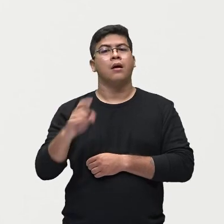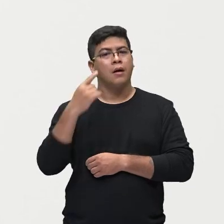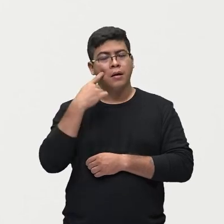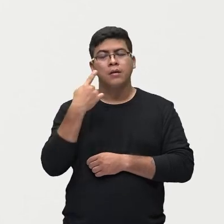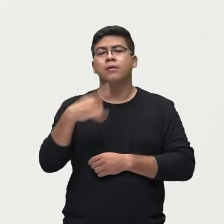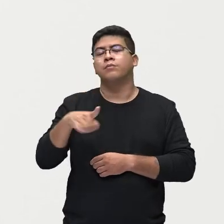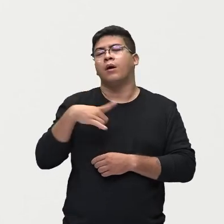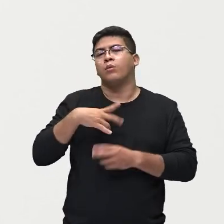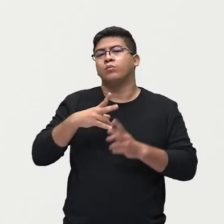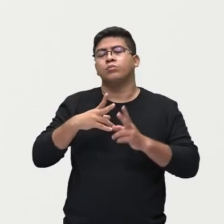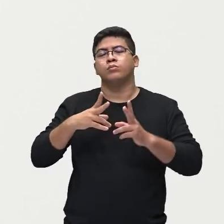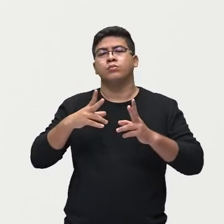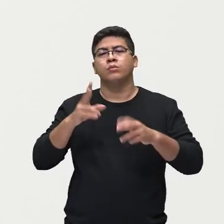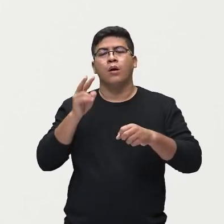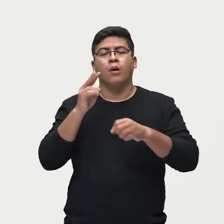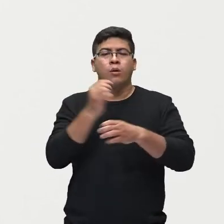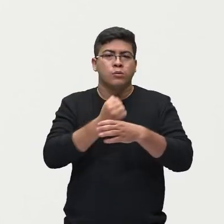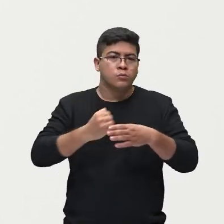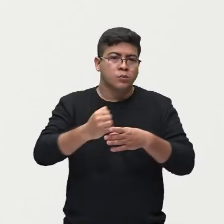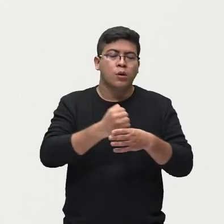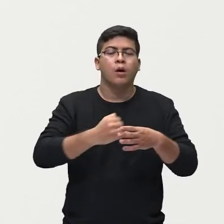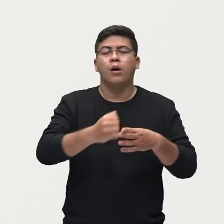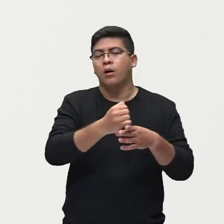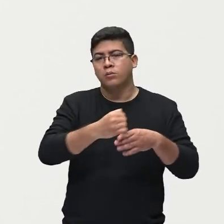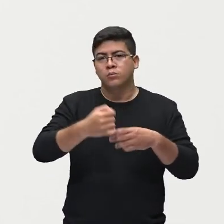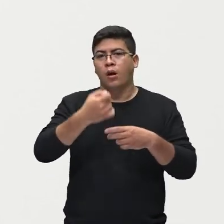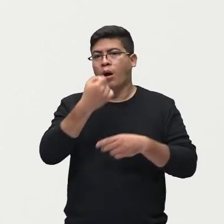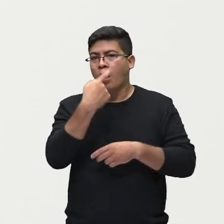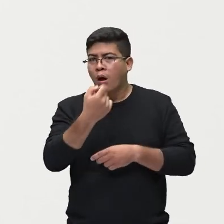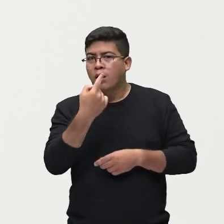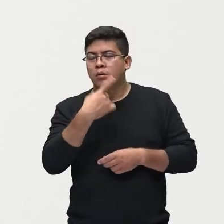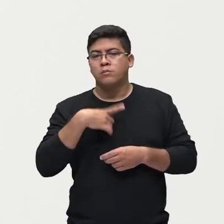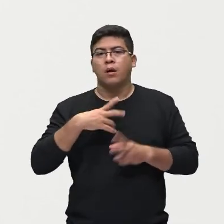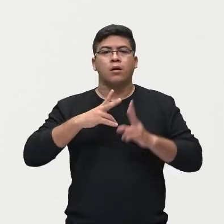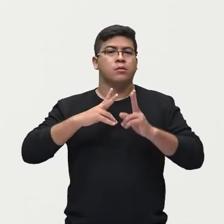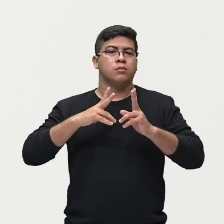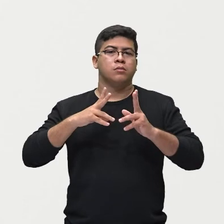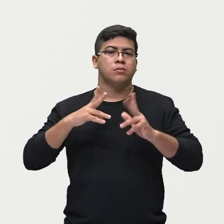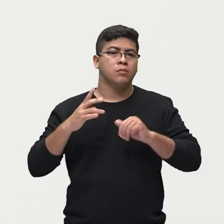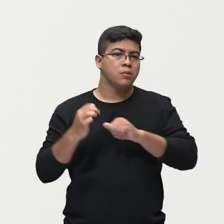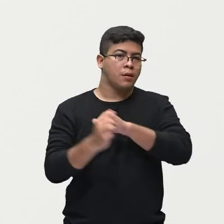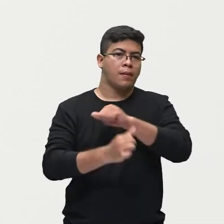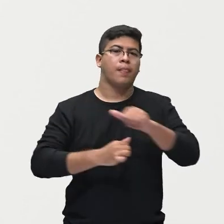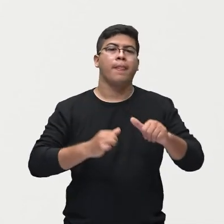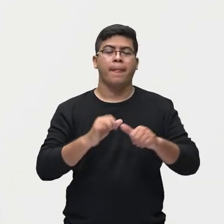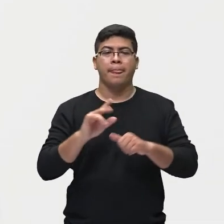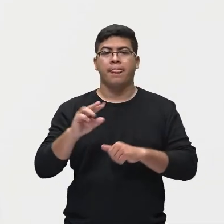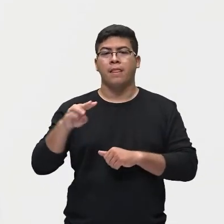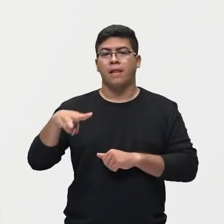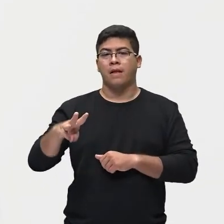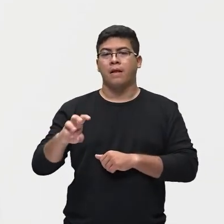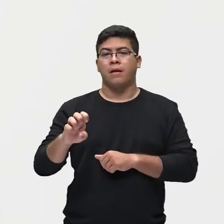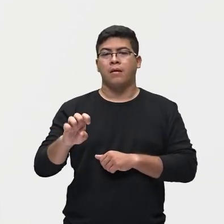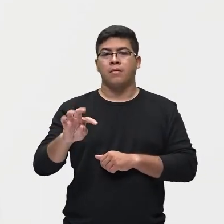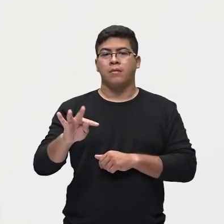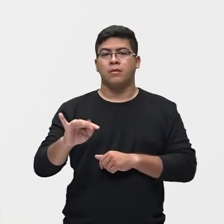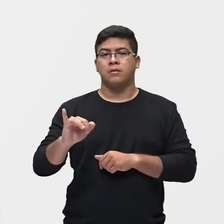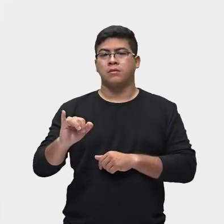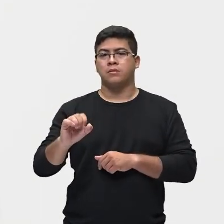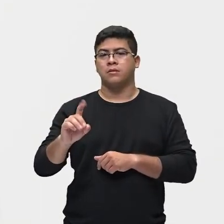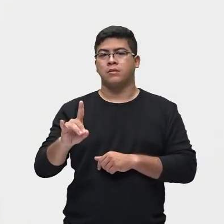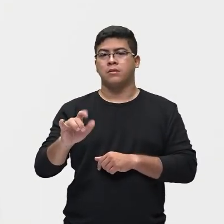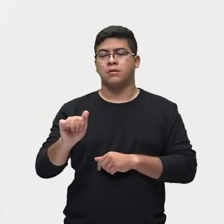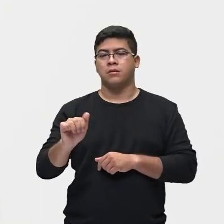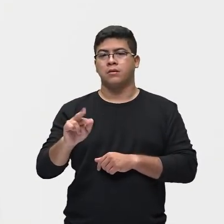enfermidades a partir dos princípios contidos na flora e na fauna, e do Etidarezé, que é a proteção para afastar agressões pessoais